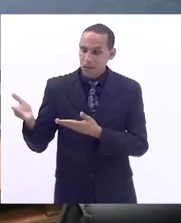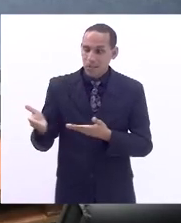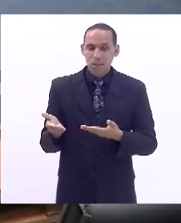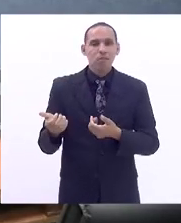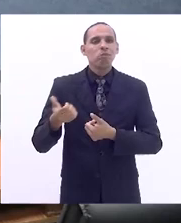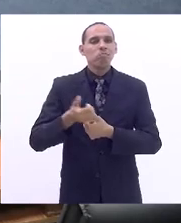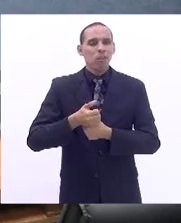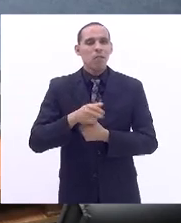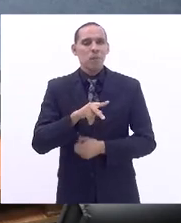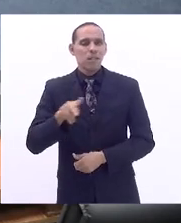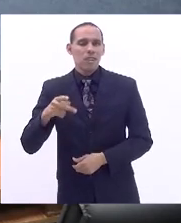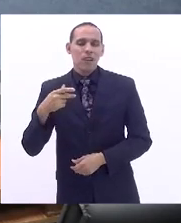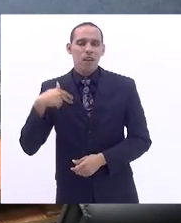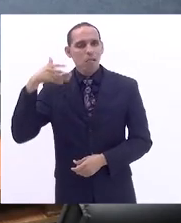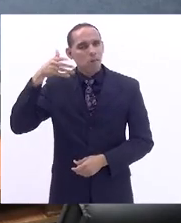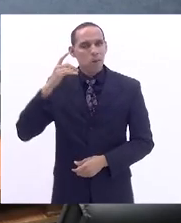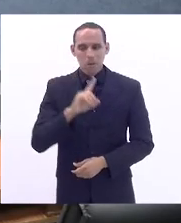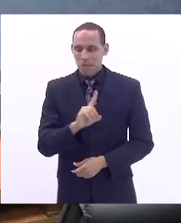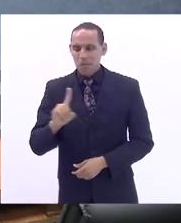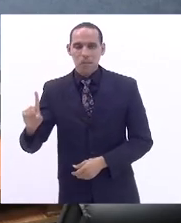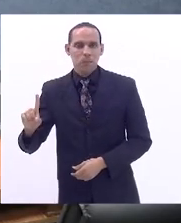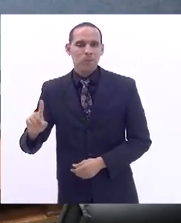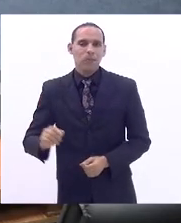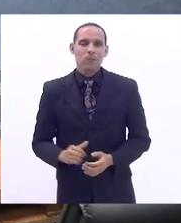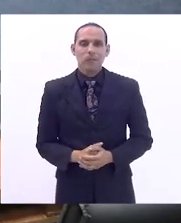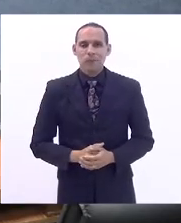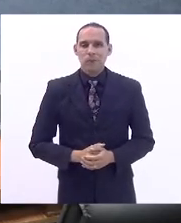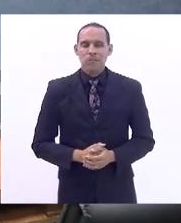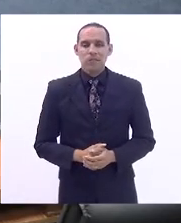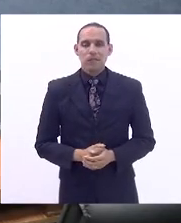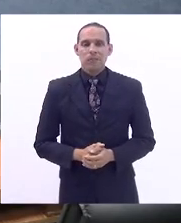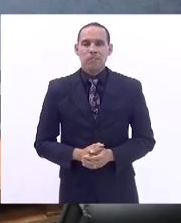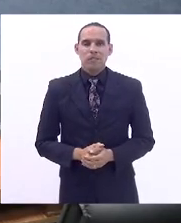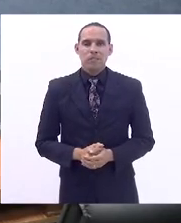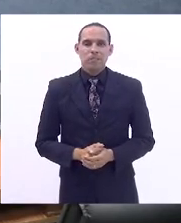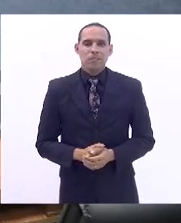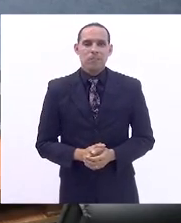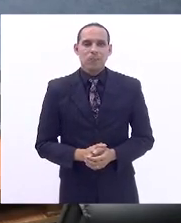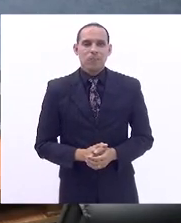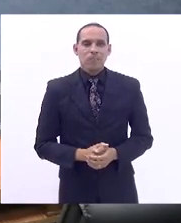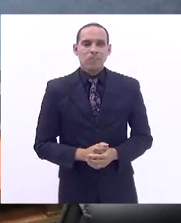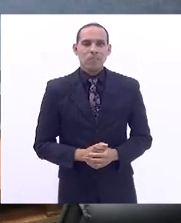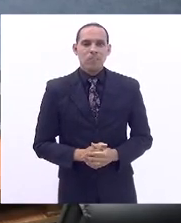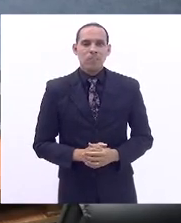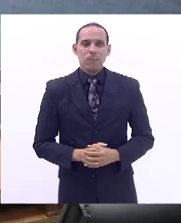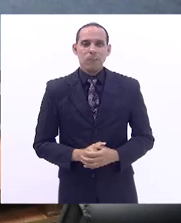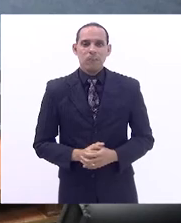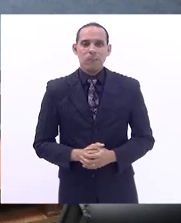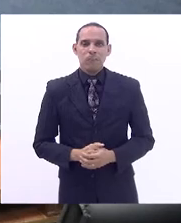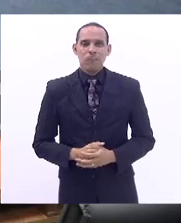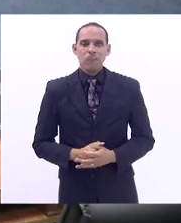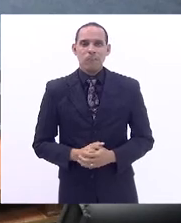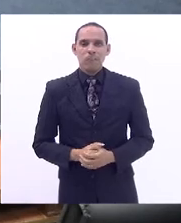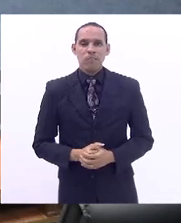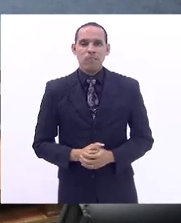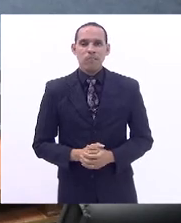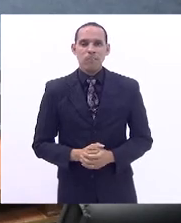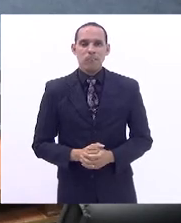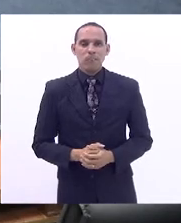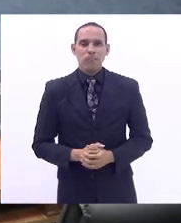excelência' reassumir a presidência já que eu sou o próximo orador inscrito E aí